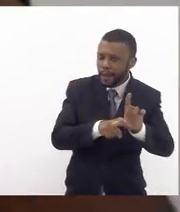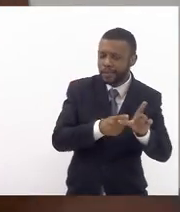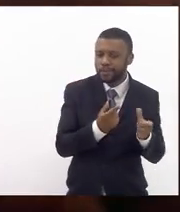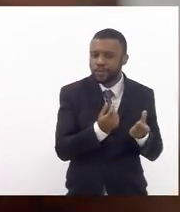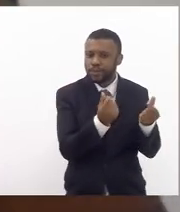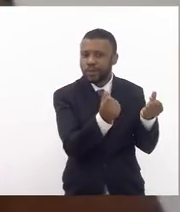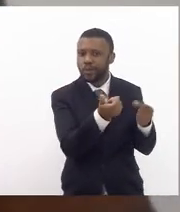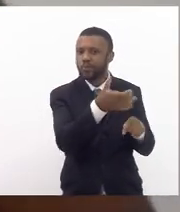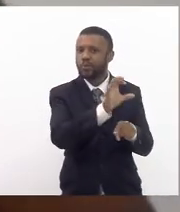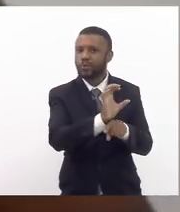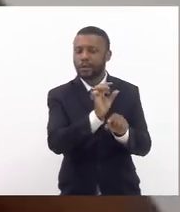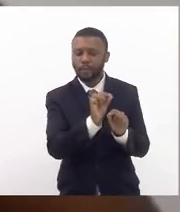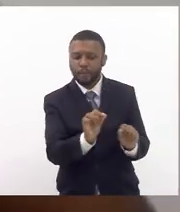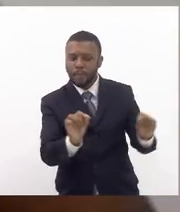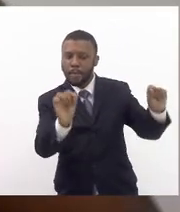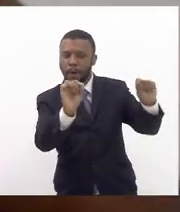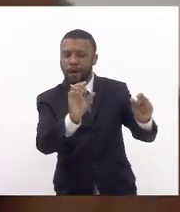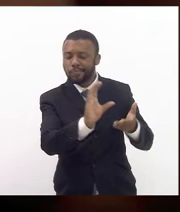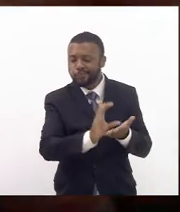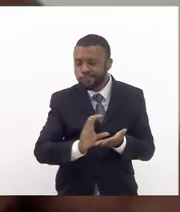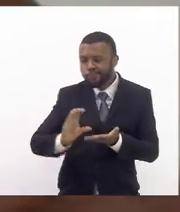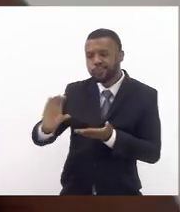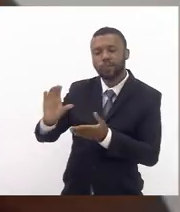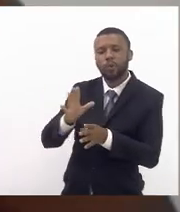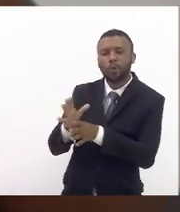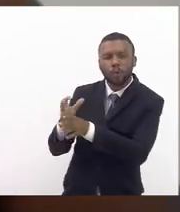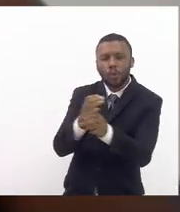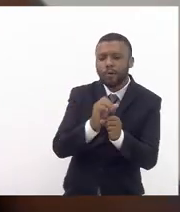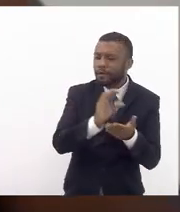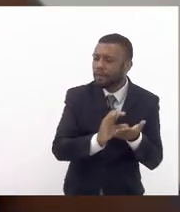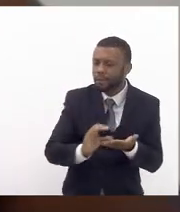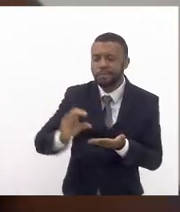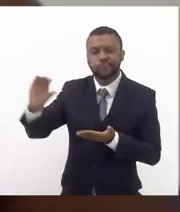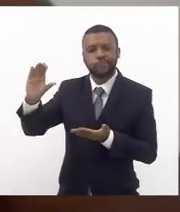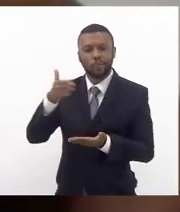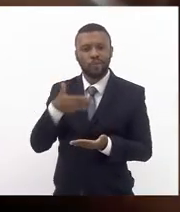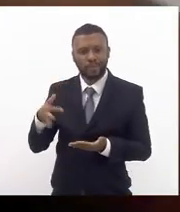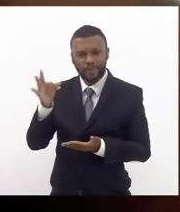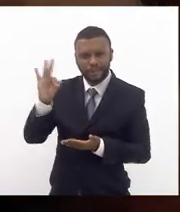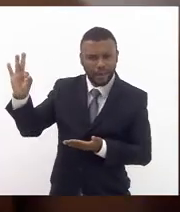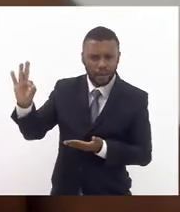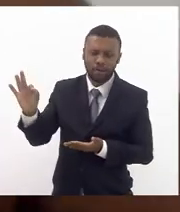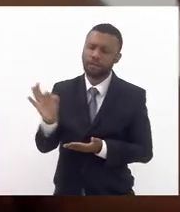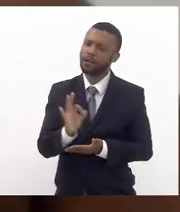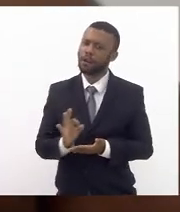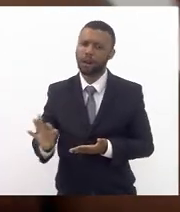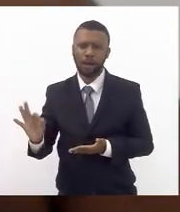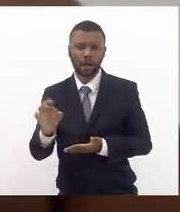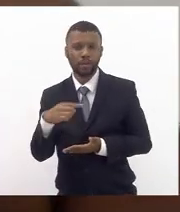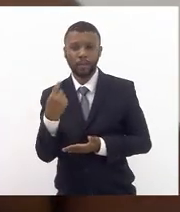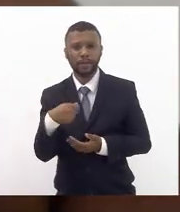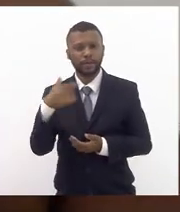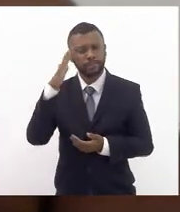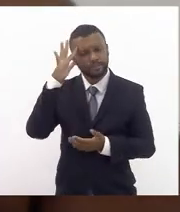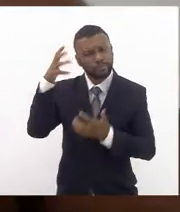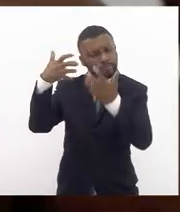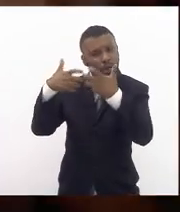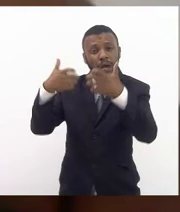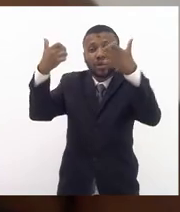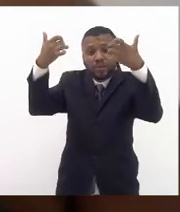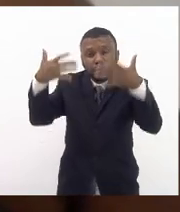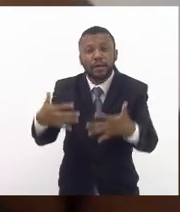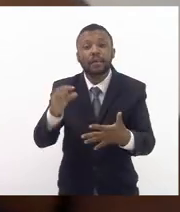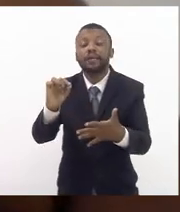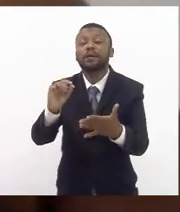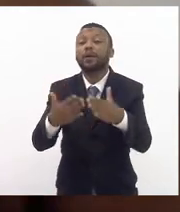não pode trabalhar nessa linha. A gente precisa explicitar que o teto de gastos, ou